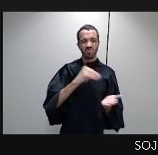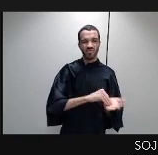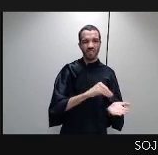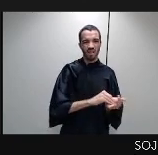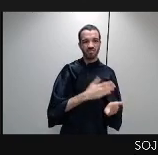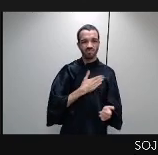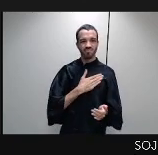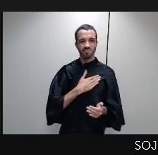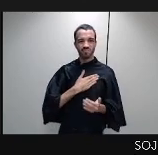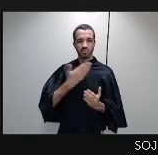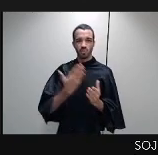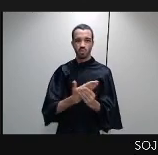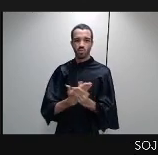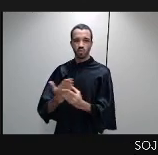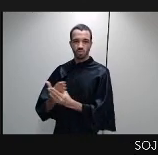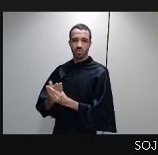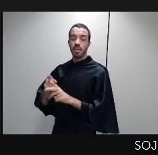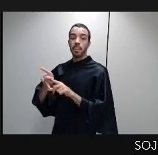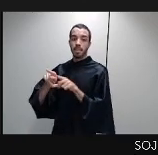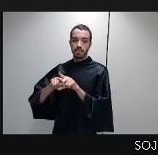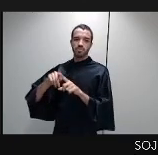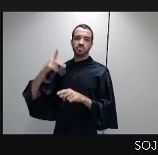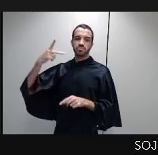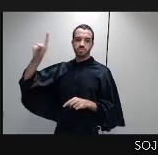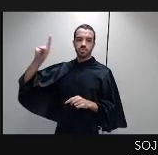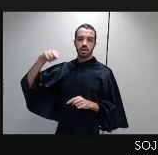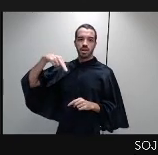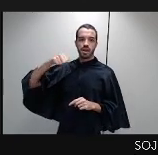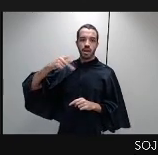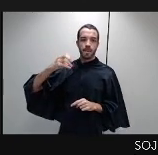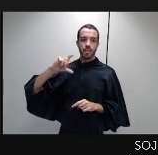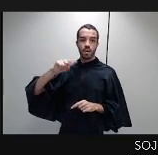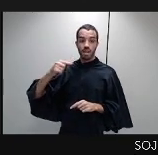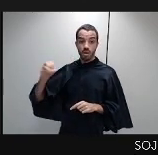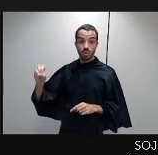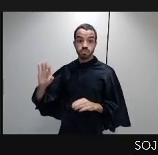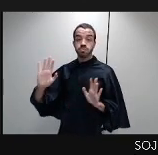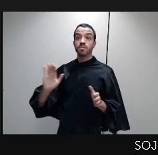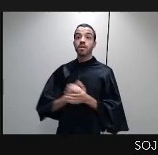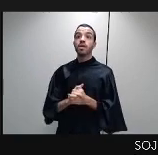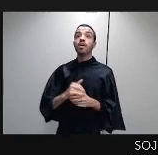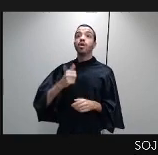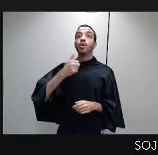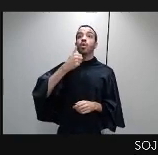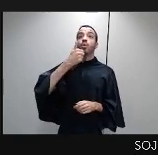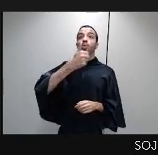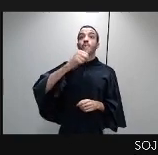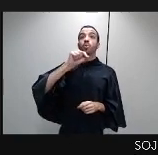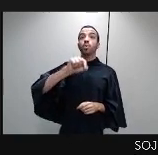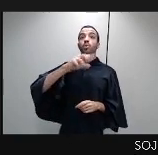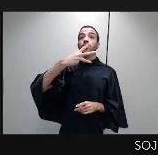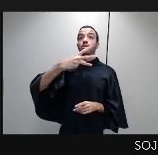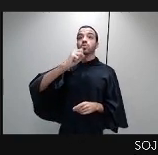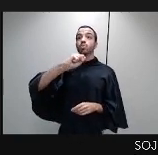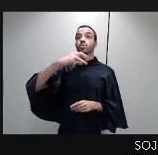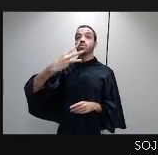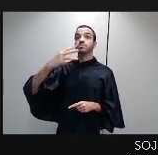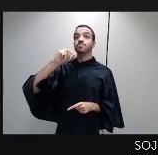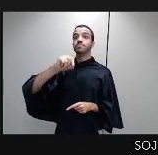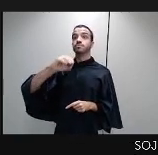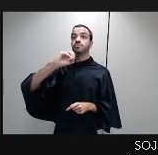lista do ministro Napoleão é uma grave 138 30 40 de São Paulo